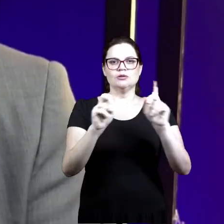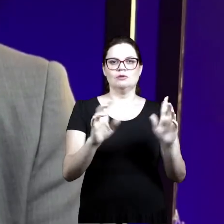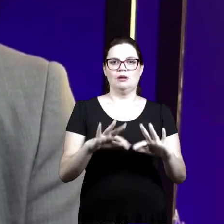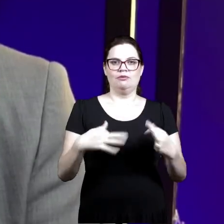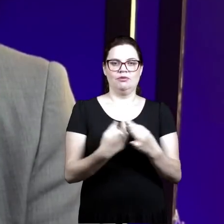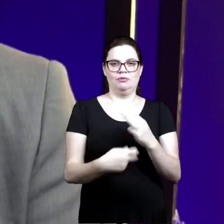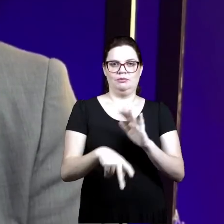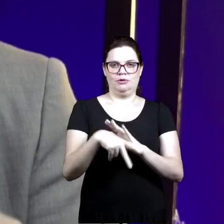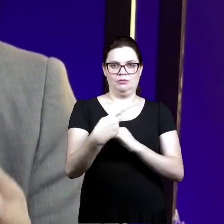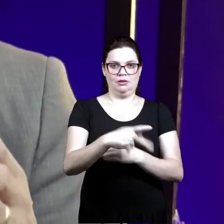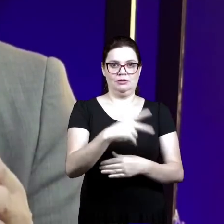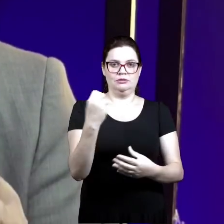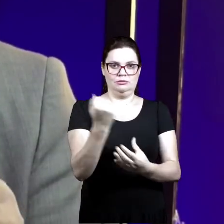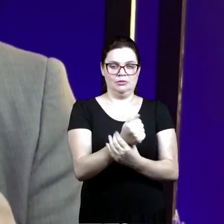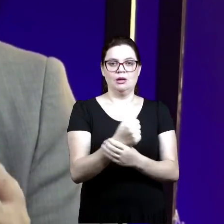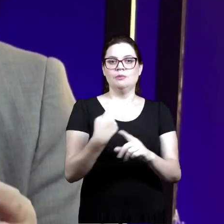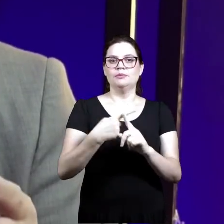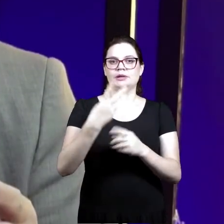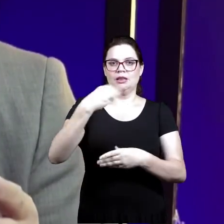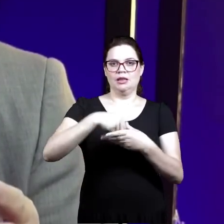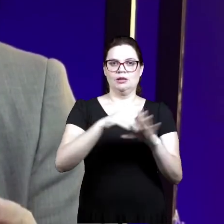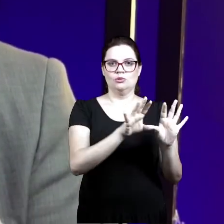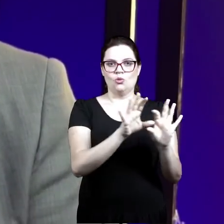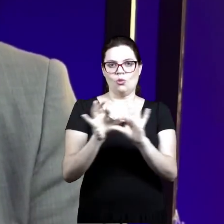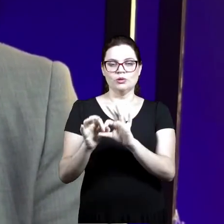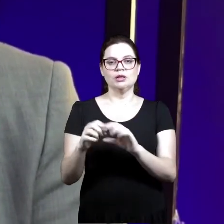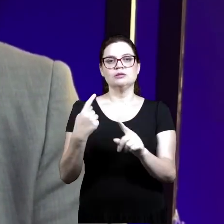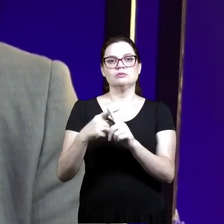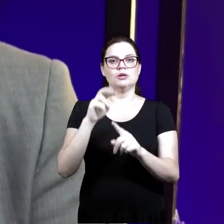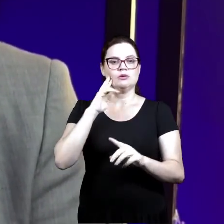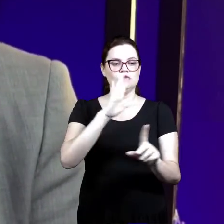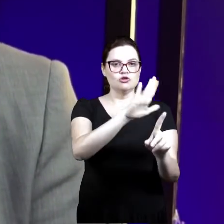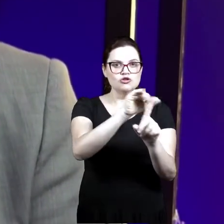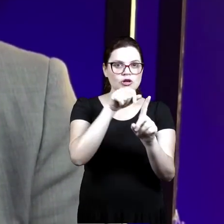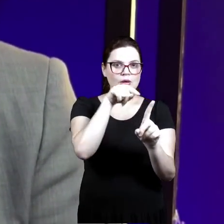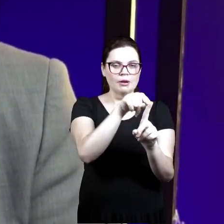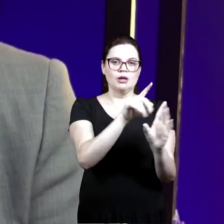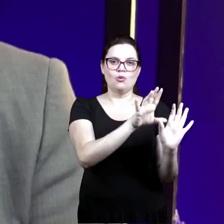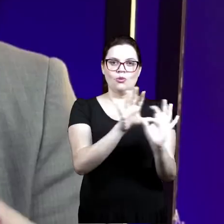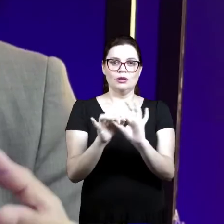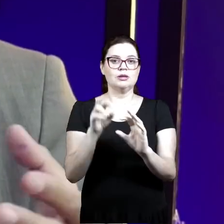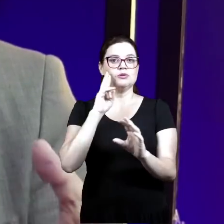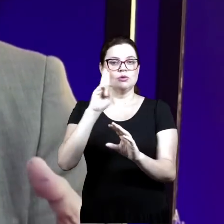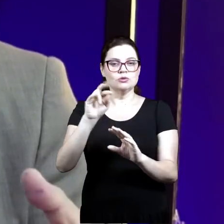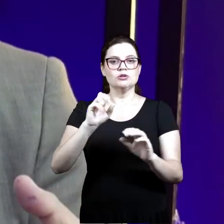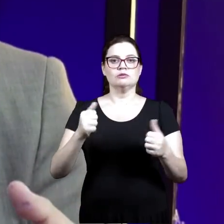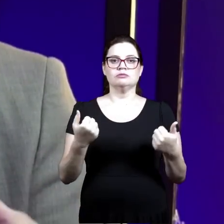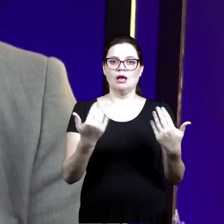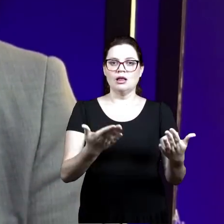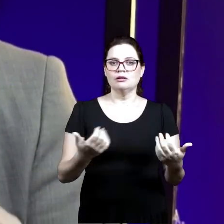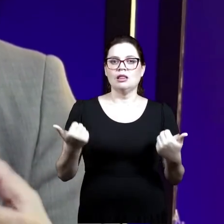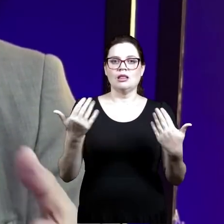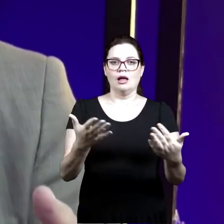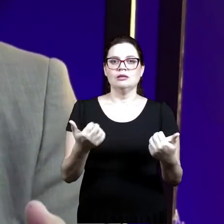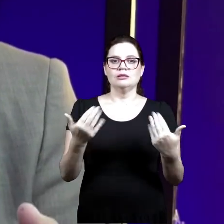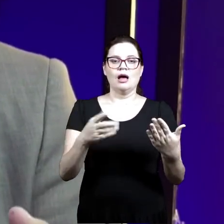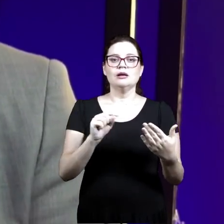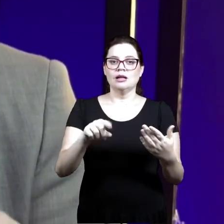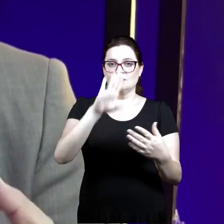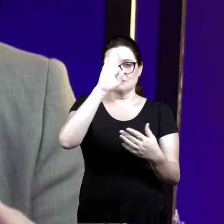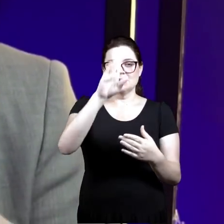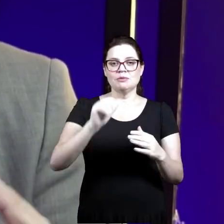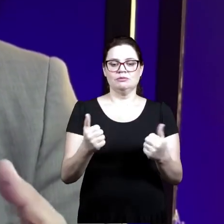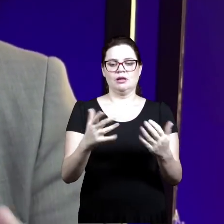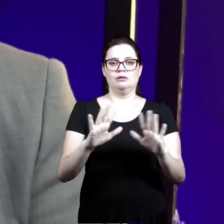de Abrão, né? Porque no contexto desse chamado, dessa promessa, o Senhor vai providenciar ali uma família